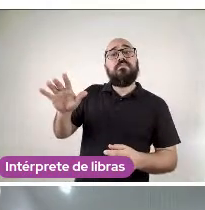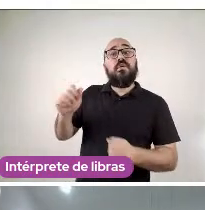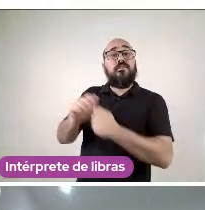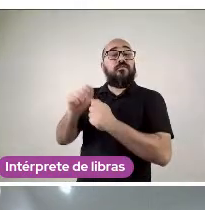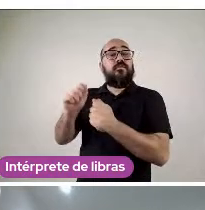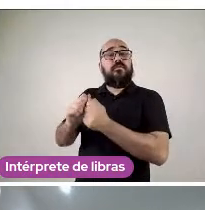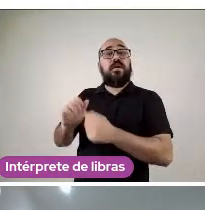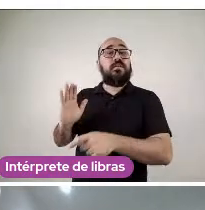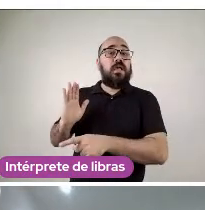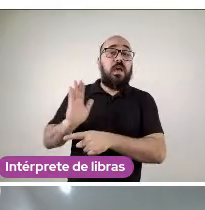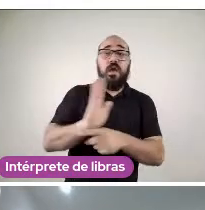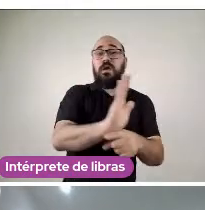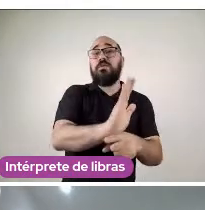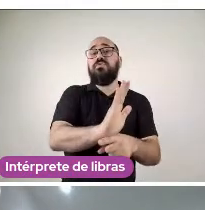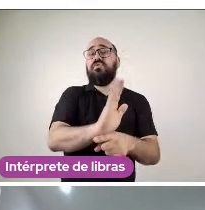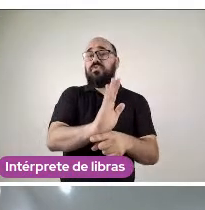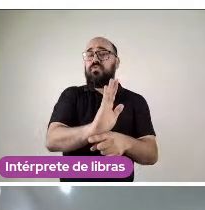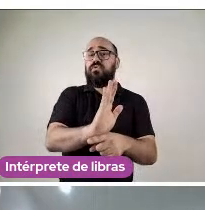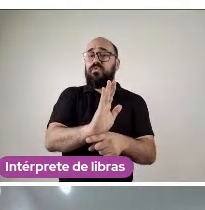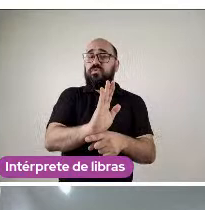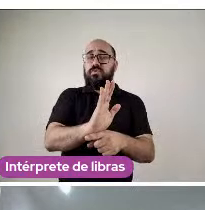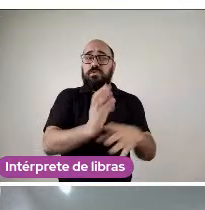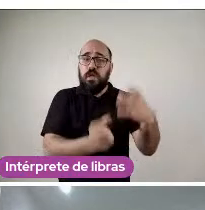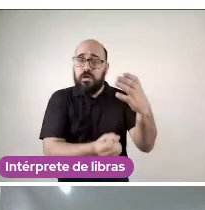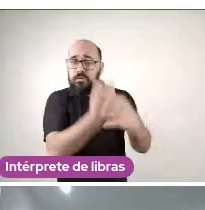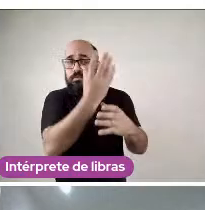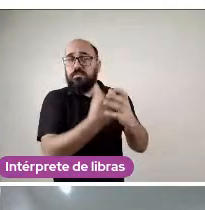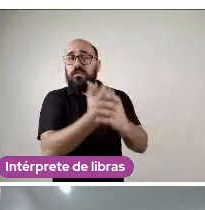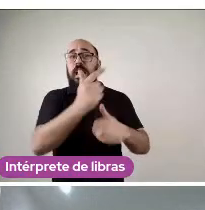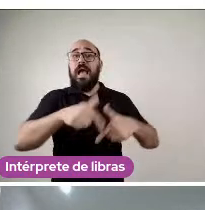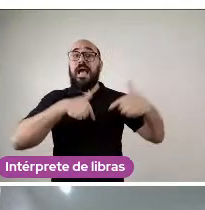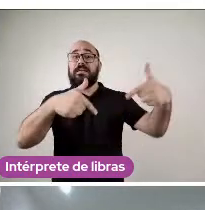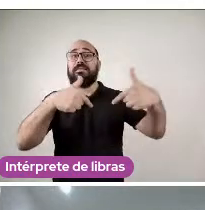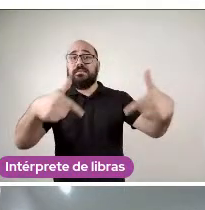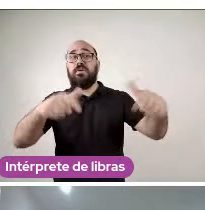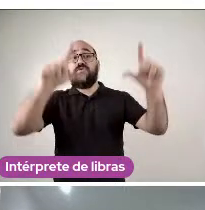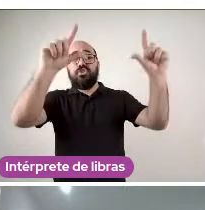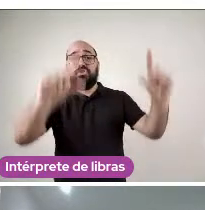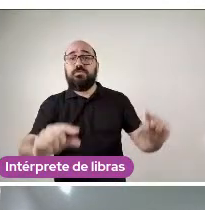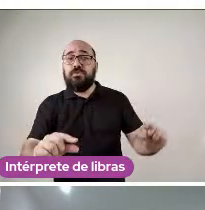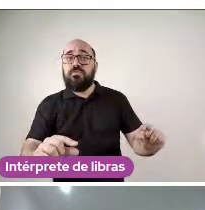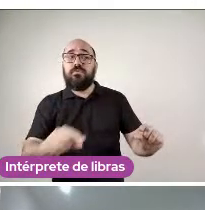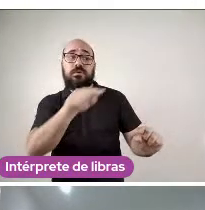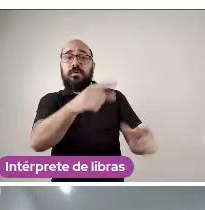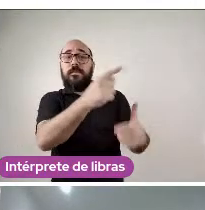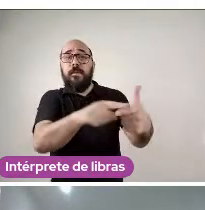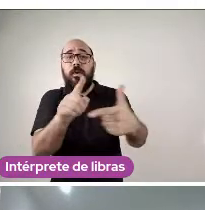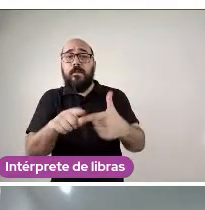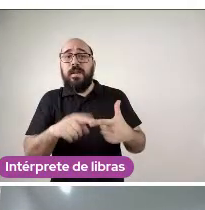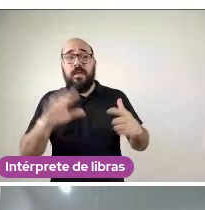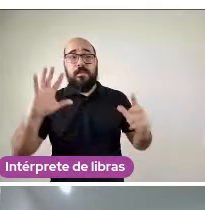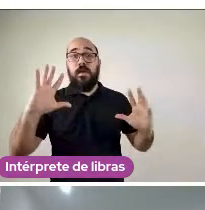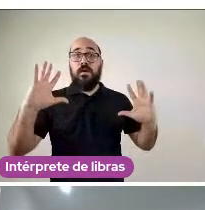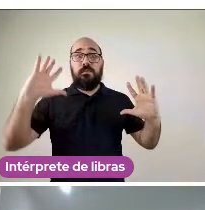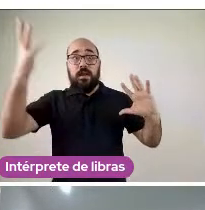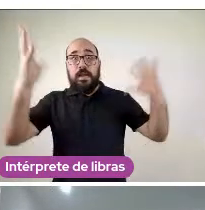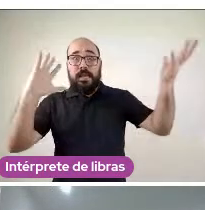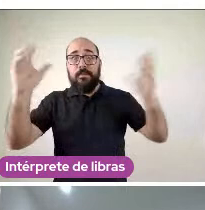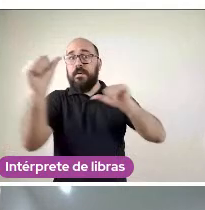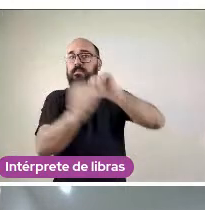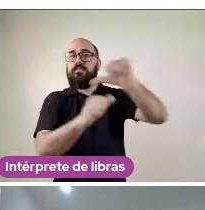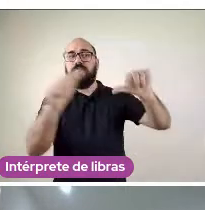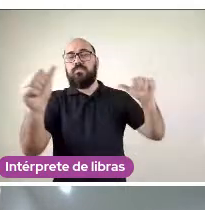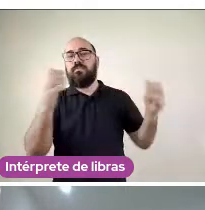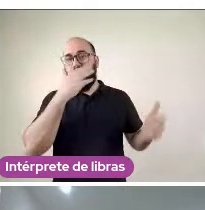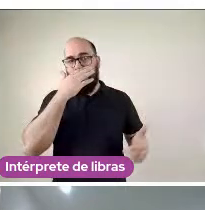na formulação das ações de mitigação e adaptação para as mudanças climáticas. E viu-se a